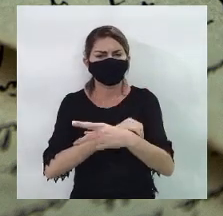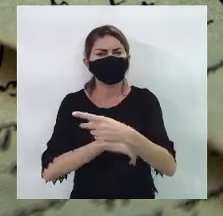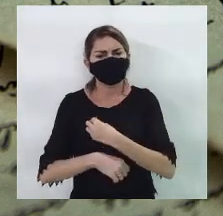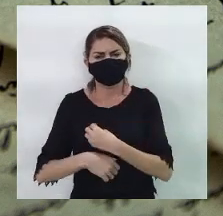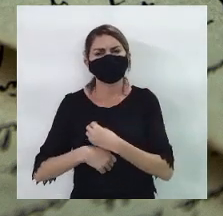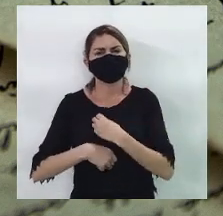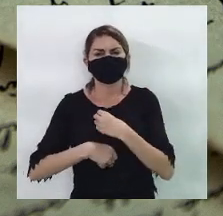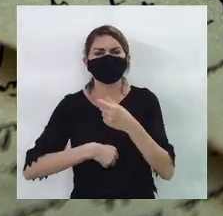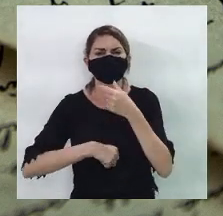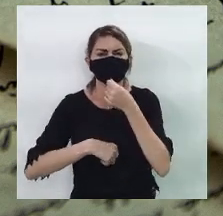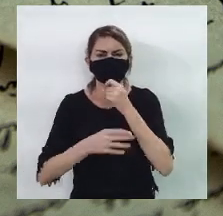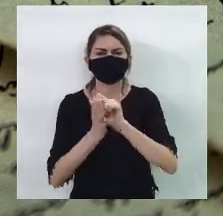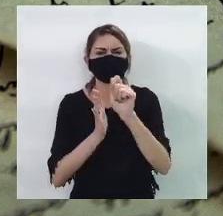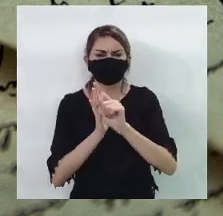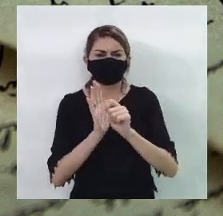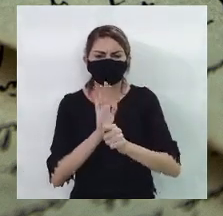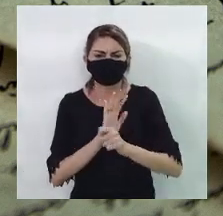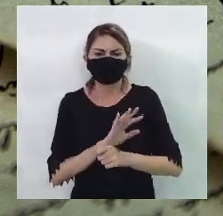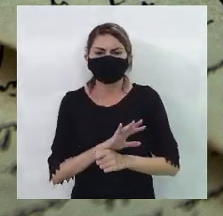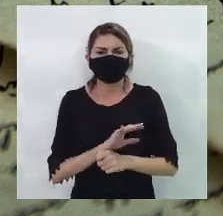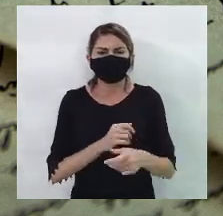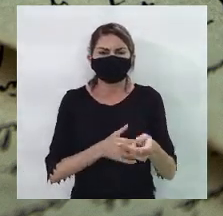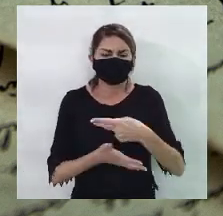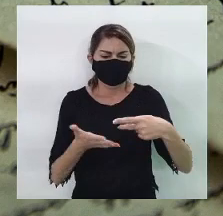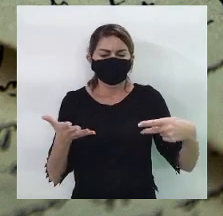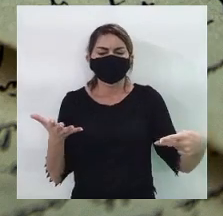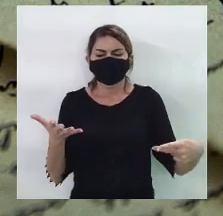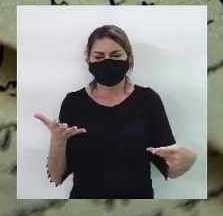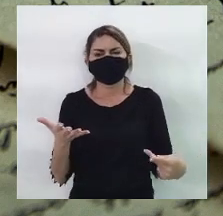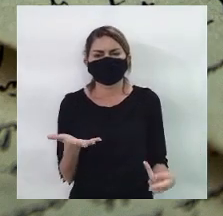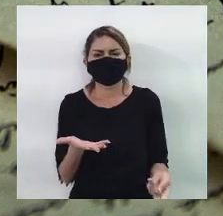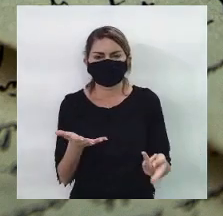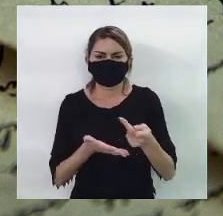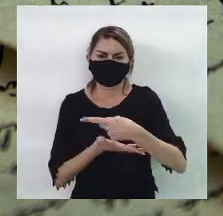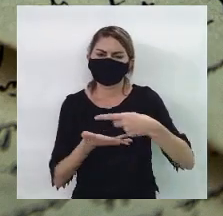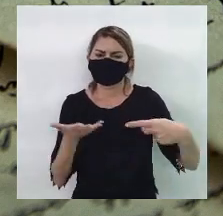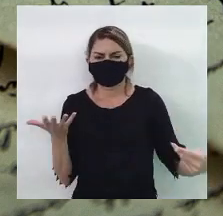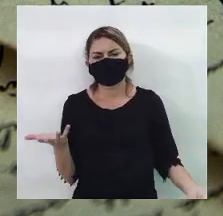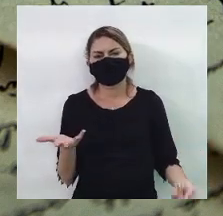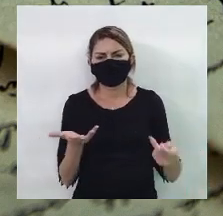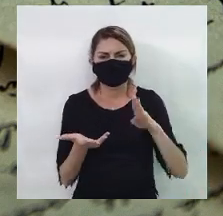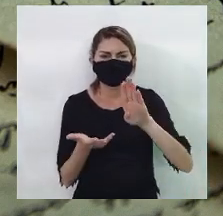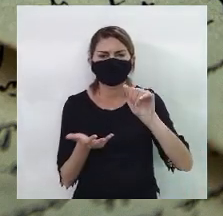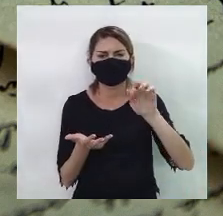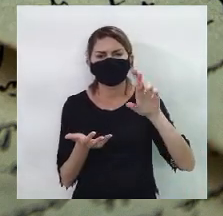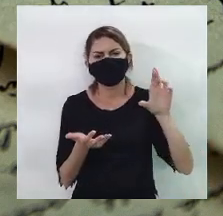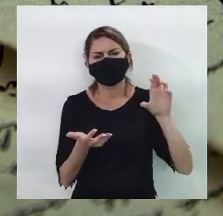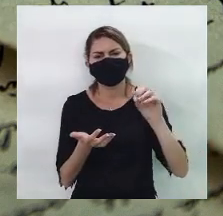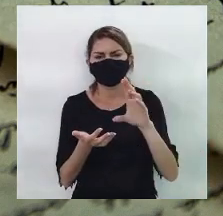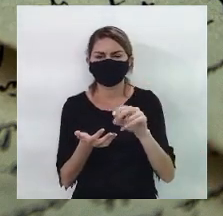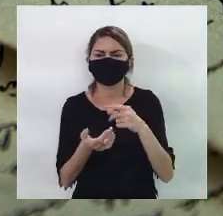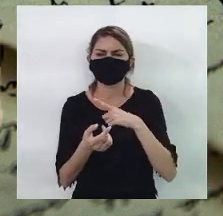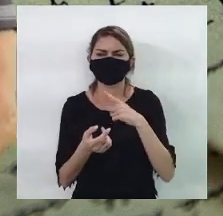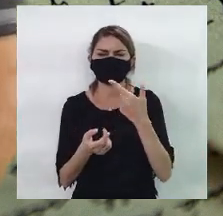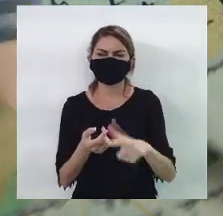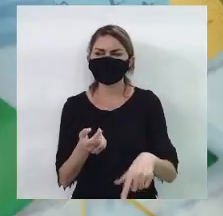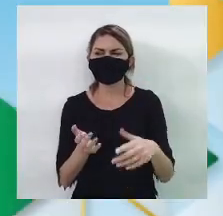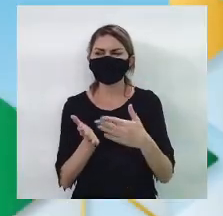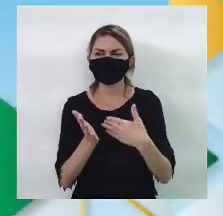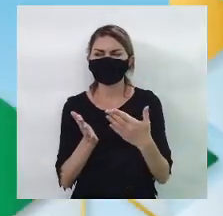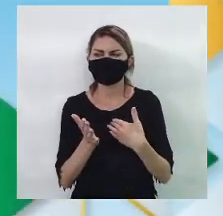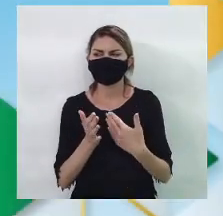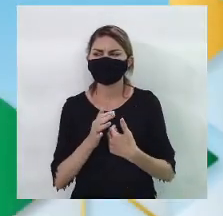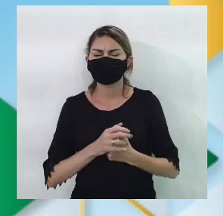de um escritor, certo? E um poeta, na verdade, um poeta do barroco. E nós temos aqui um outro livro,